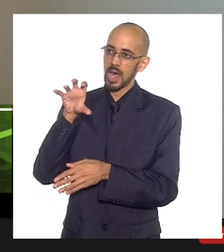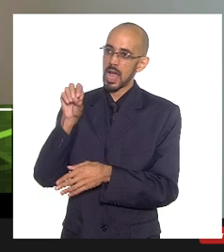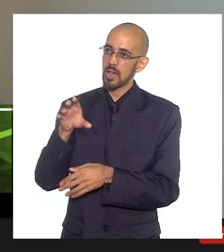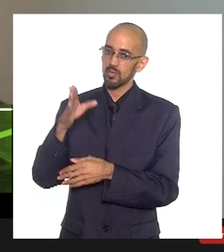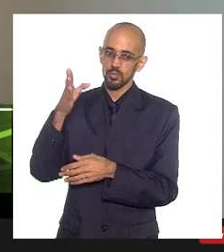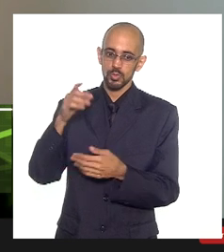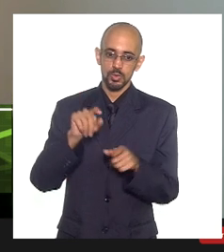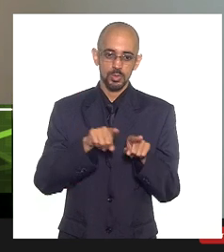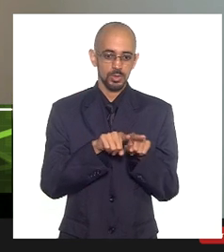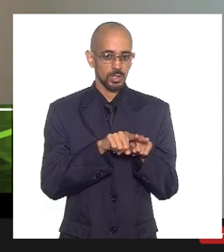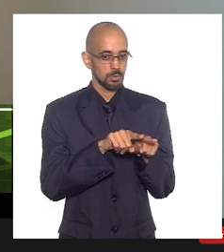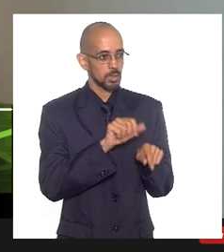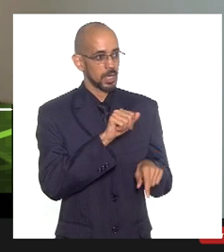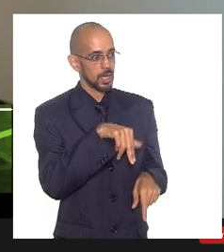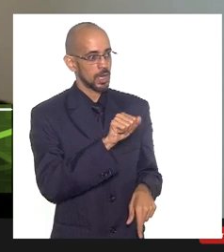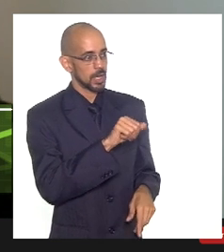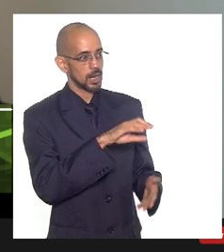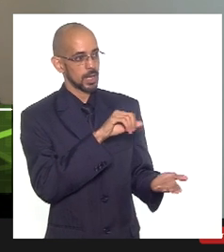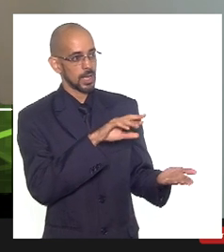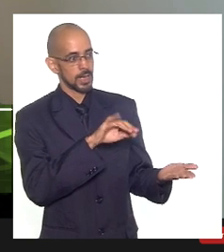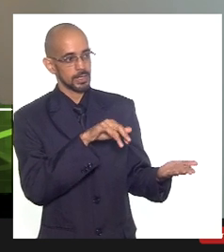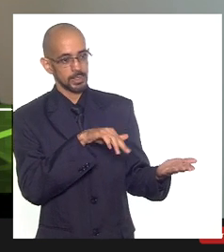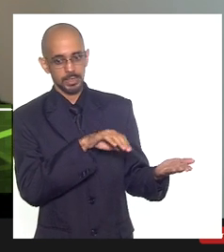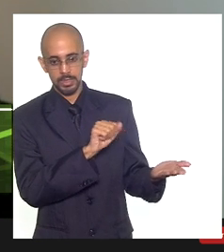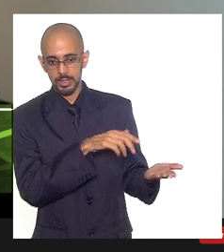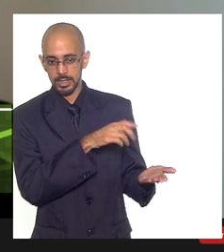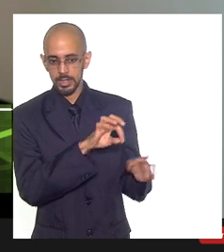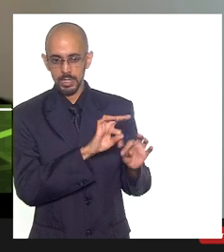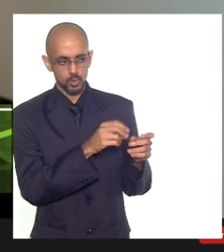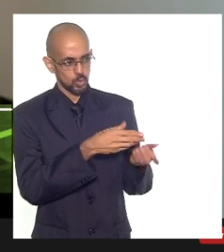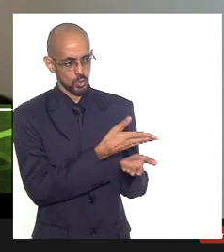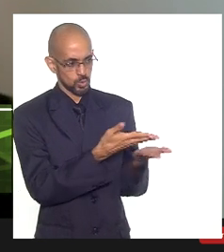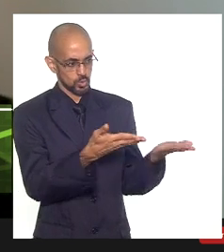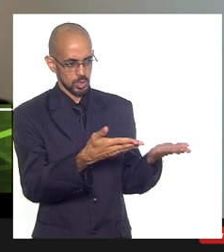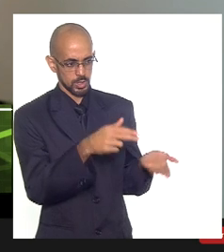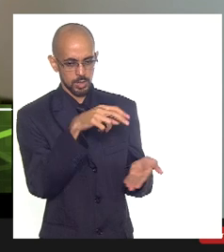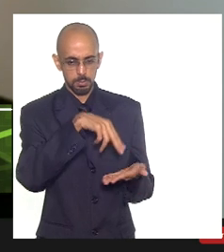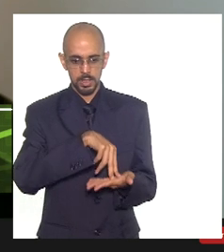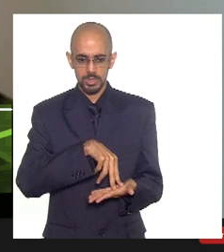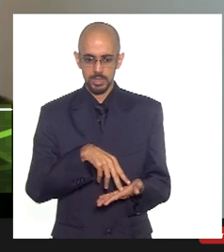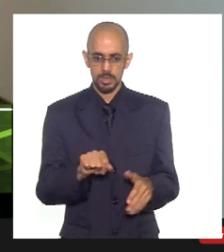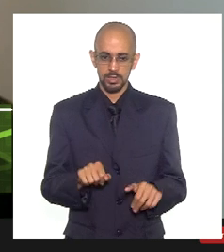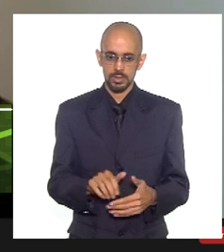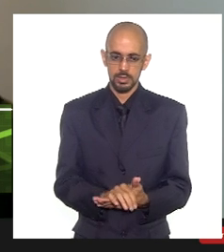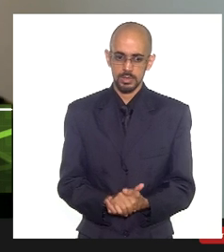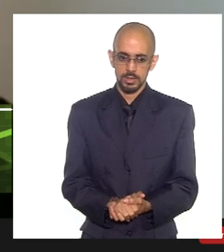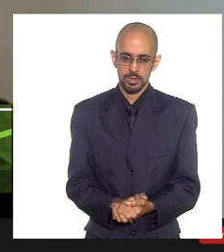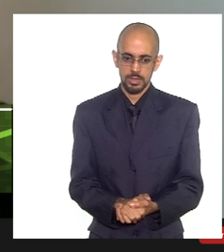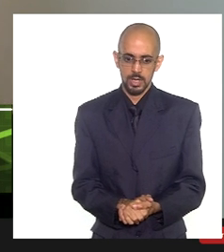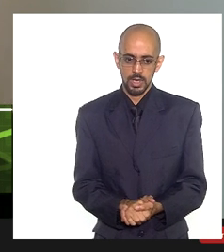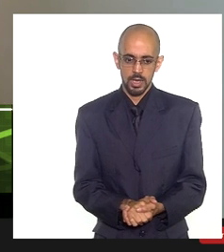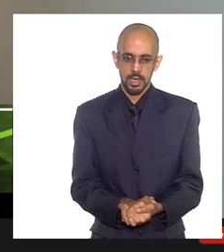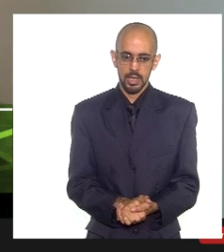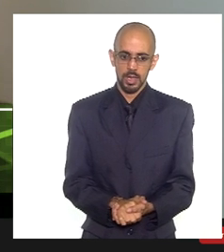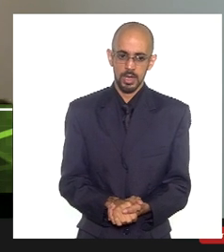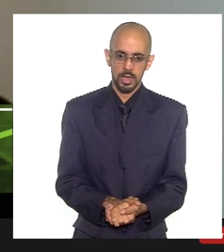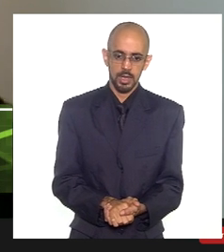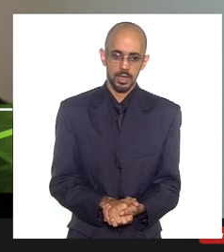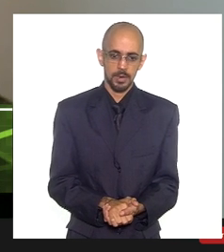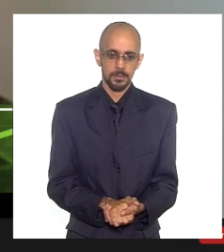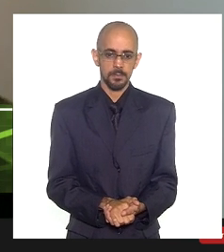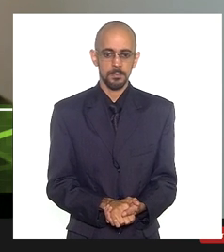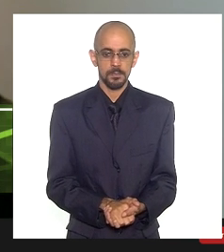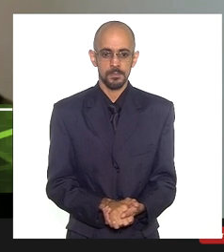Karina que falou um pouquinho antes de mim e a todos que estão aqui presentes e ao reitor Ricardo